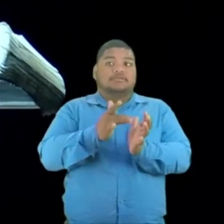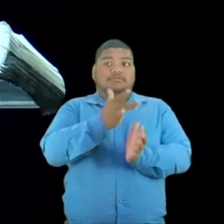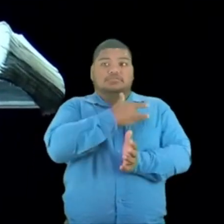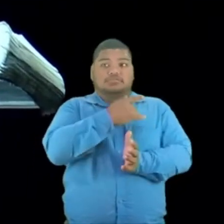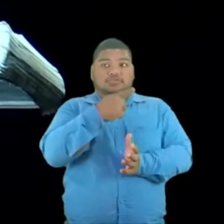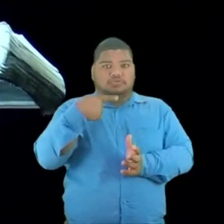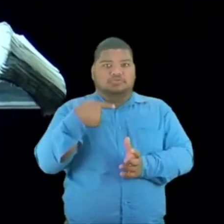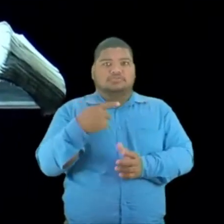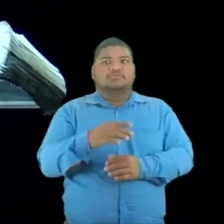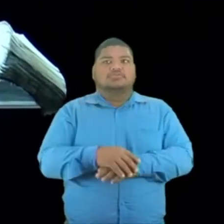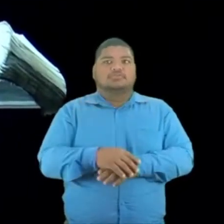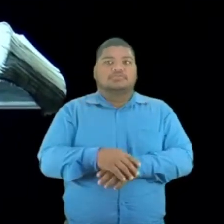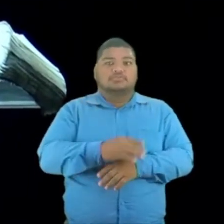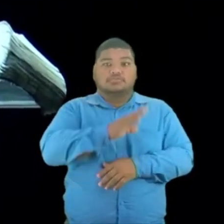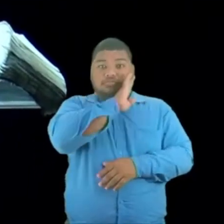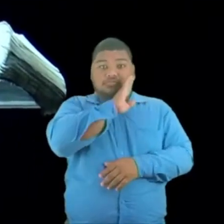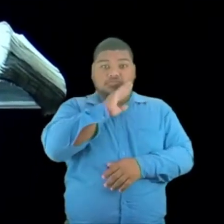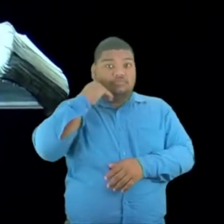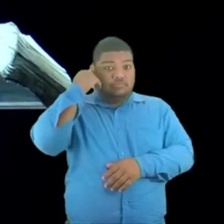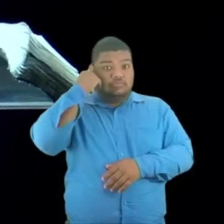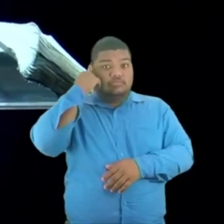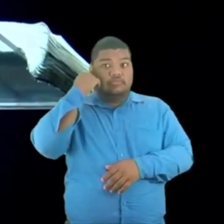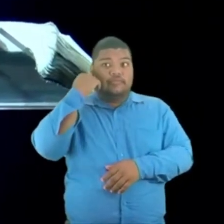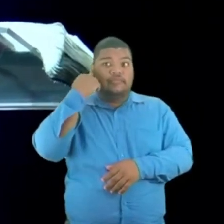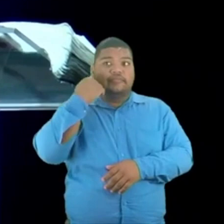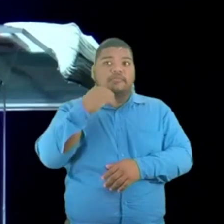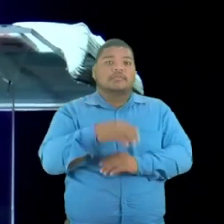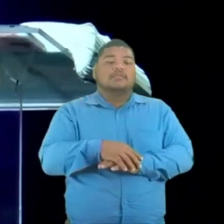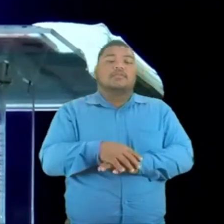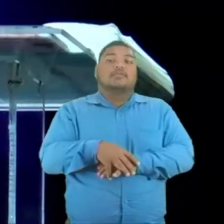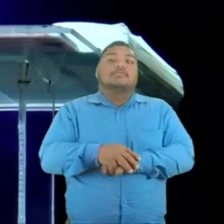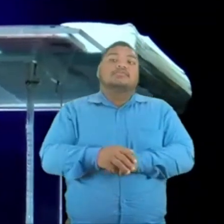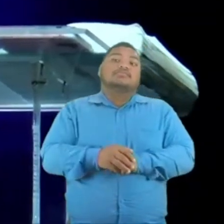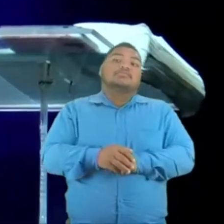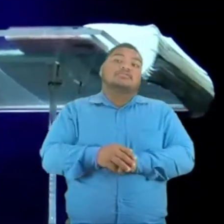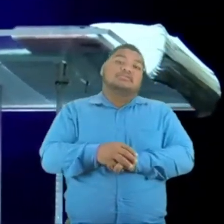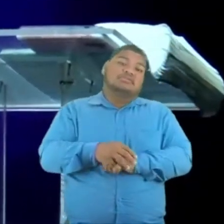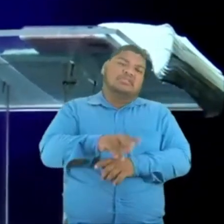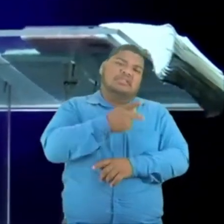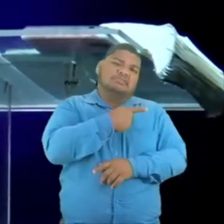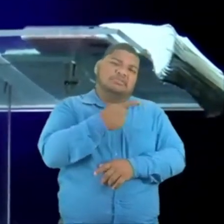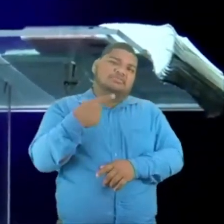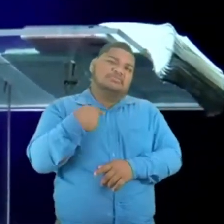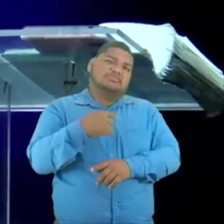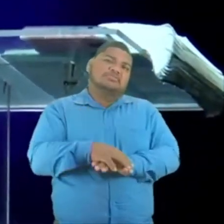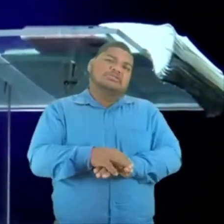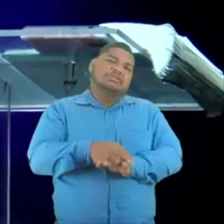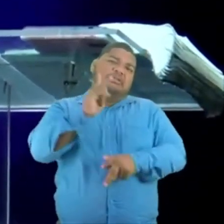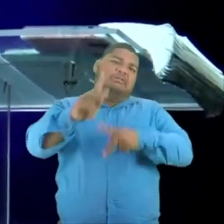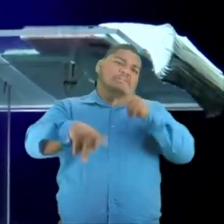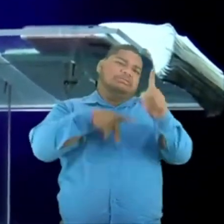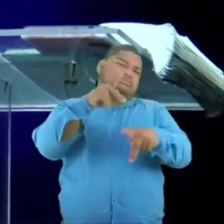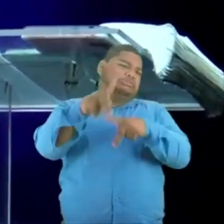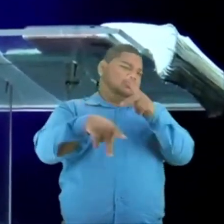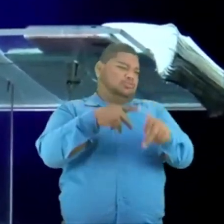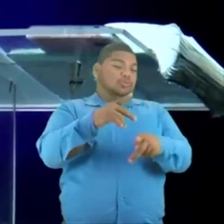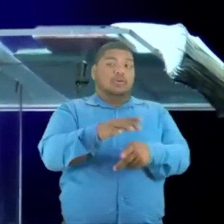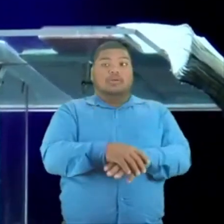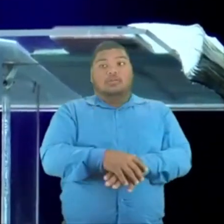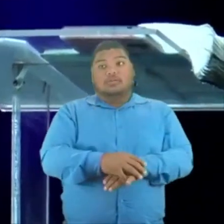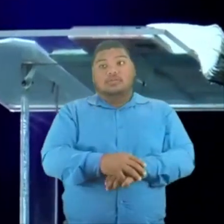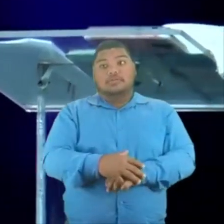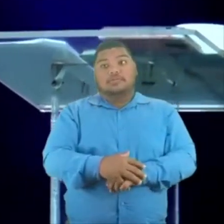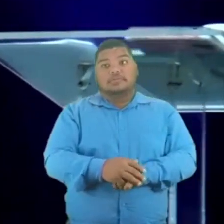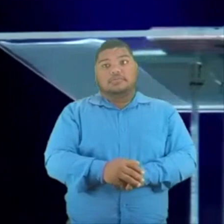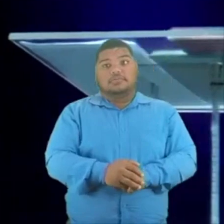para os jovens, né? Mandei mensagem para ele. Disse, aí fulano, tu não está vindo? Não, são outras pessoas lá.